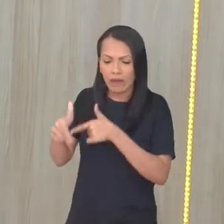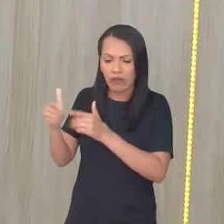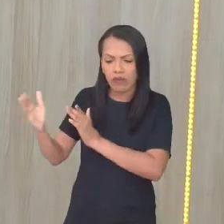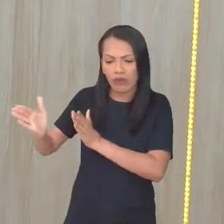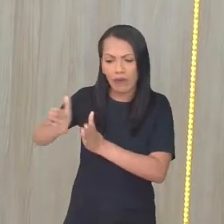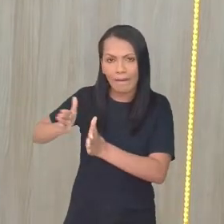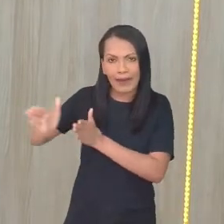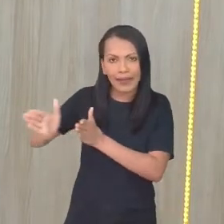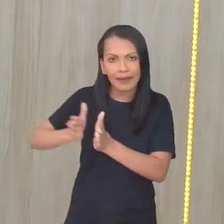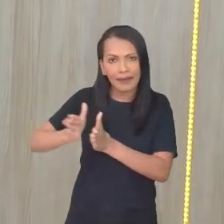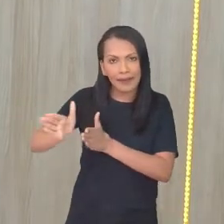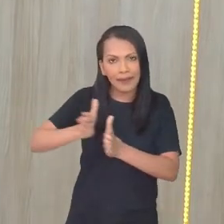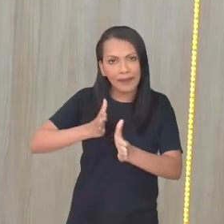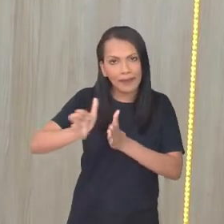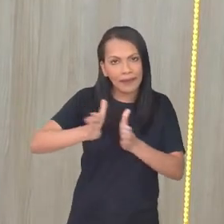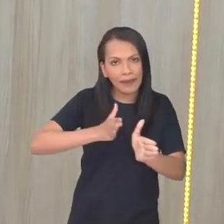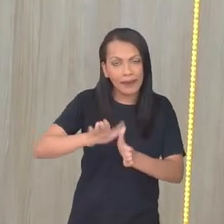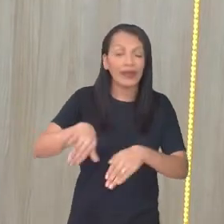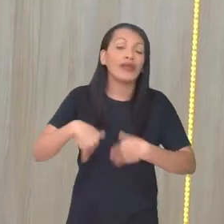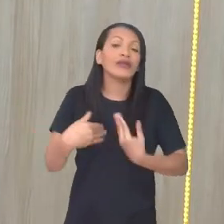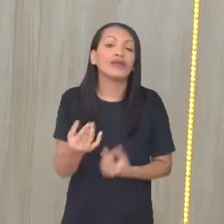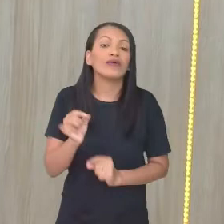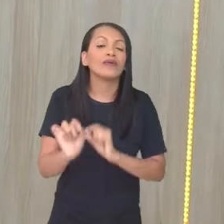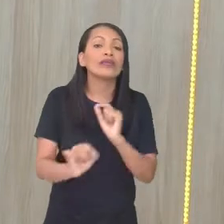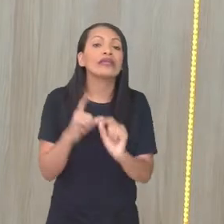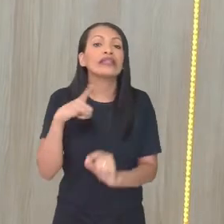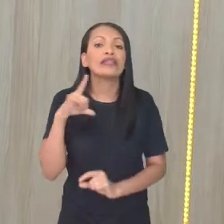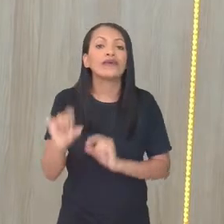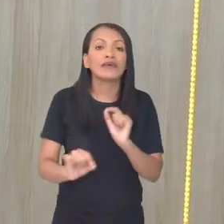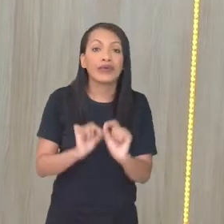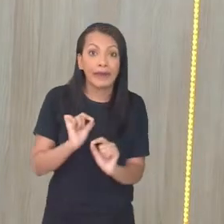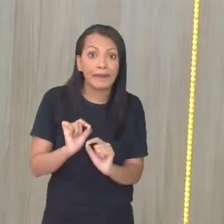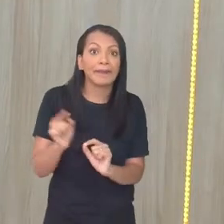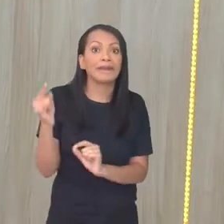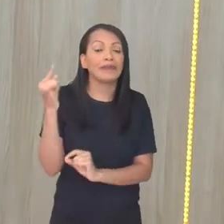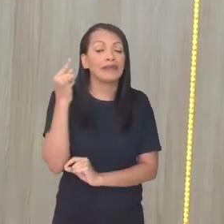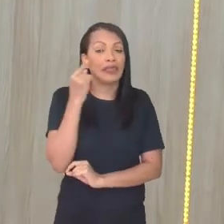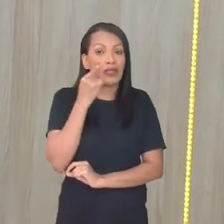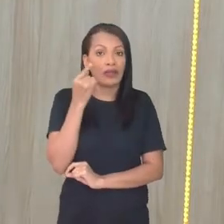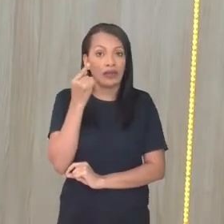período. Então, em linhas gerais, o que a gente tem é que